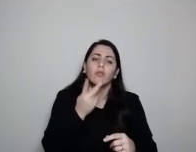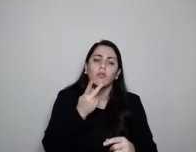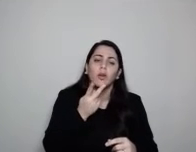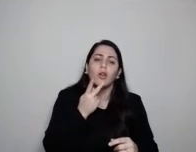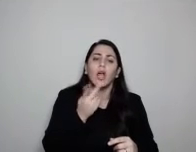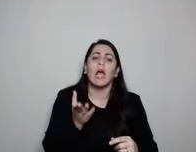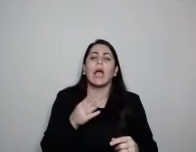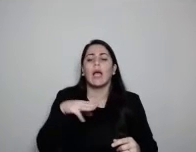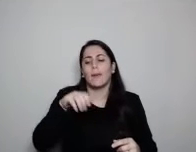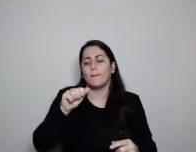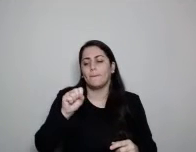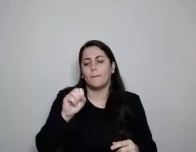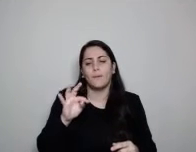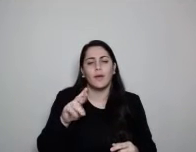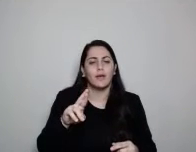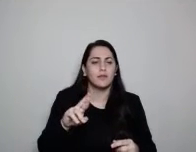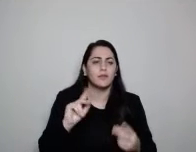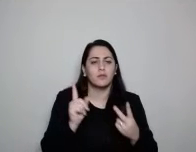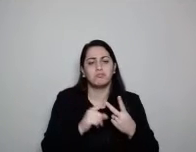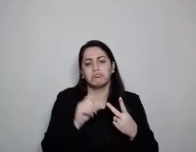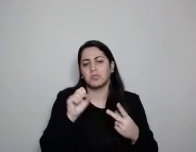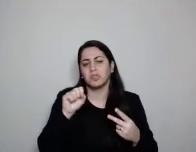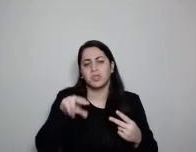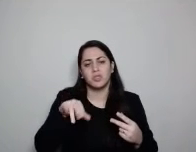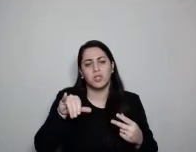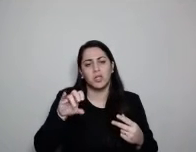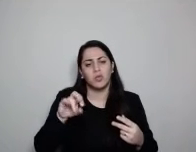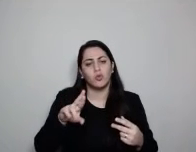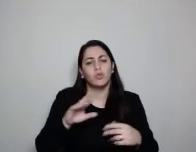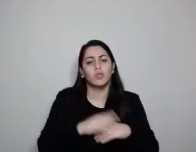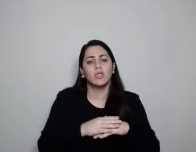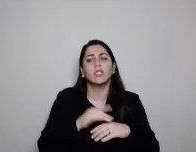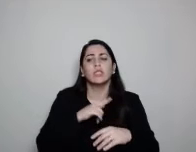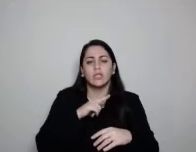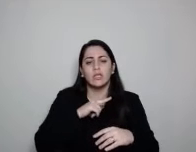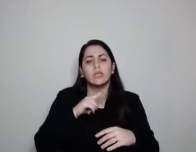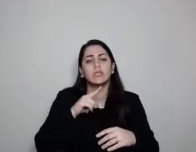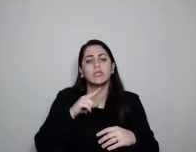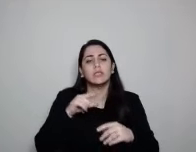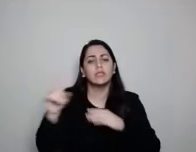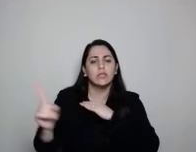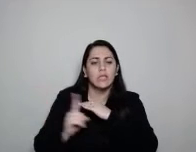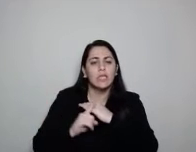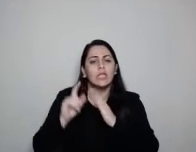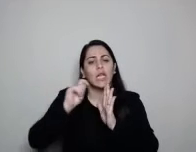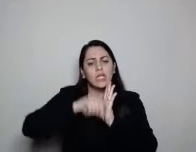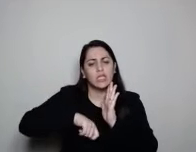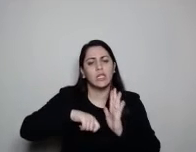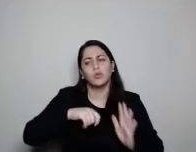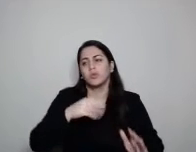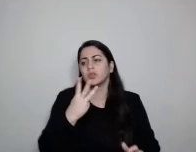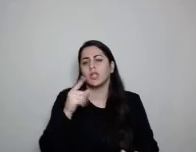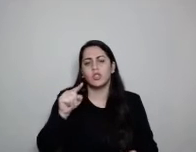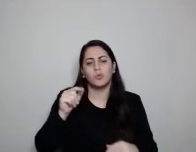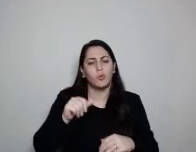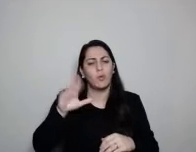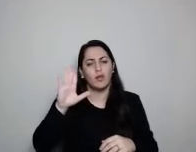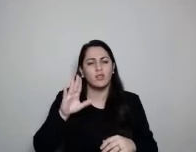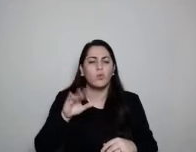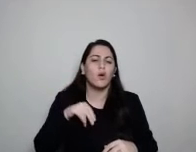estar dentro de uma região que tenha mais de 3 mil assinantes, como a região de Natal e